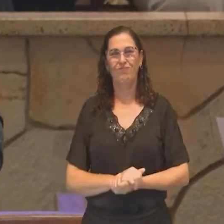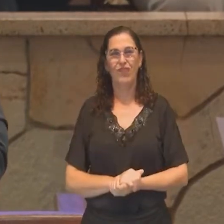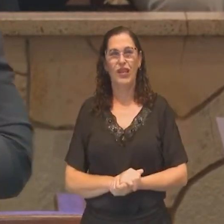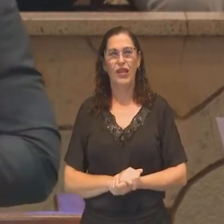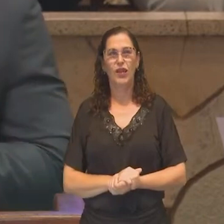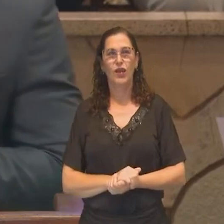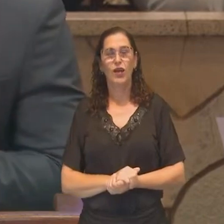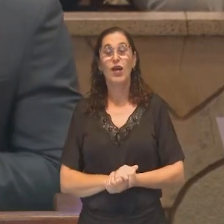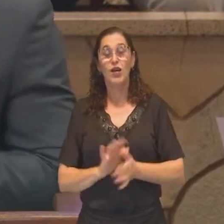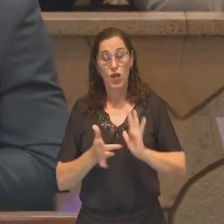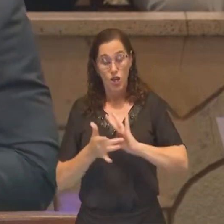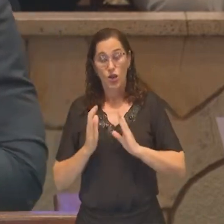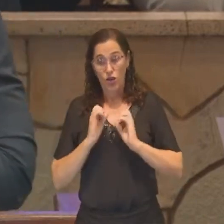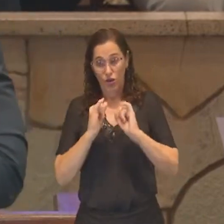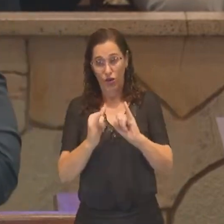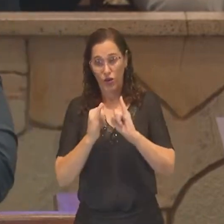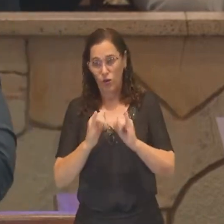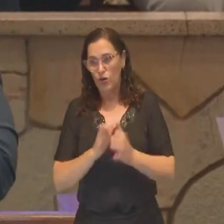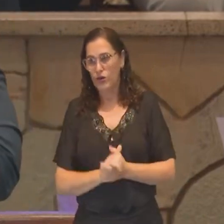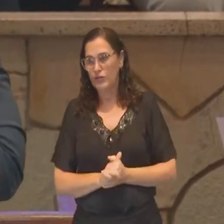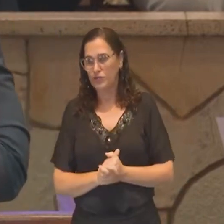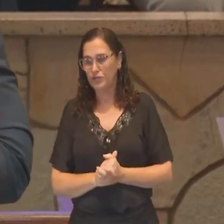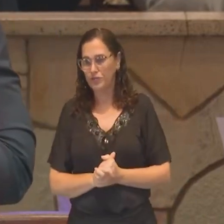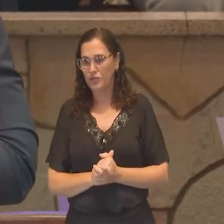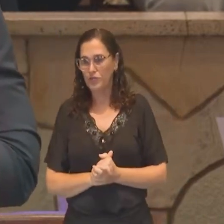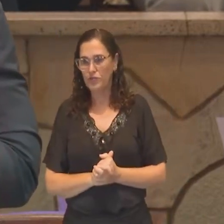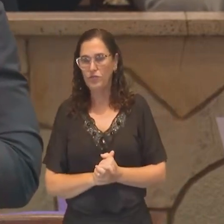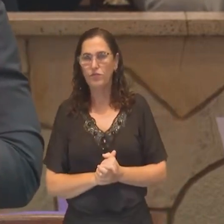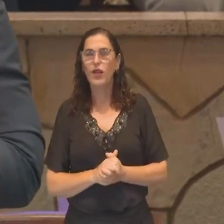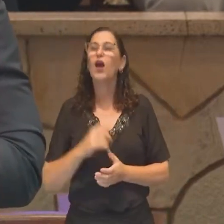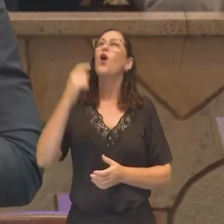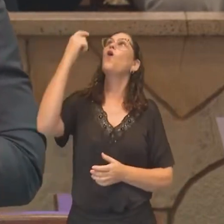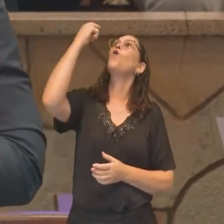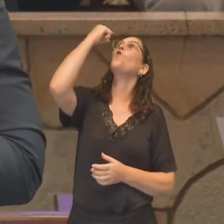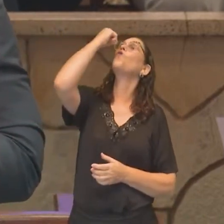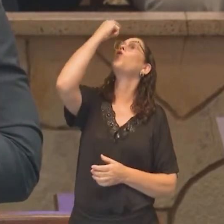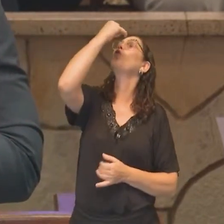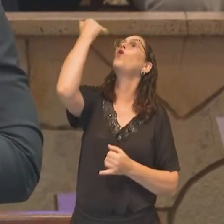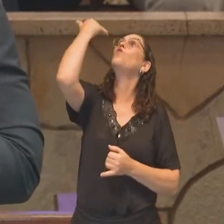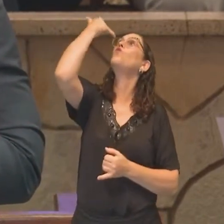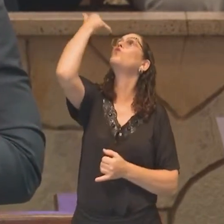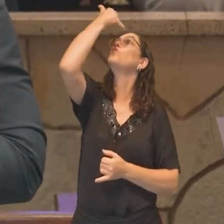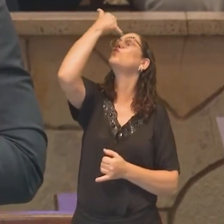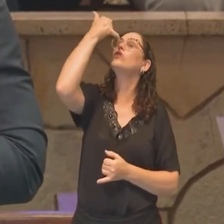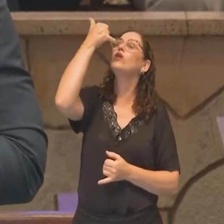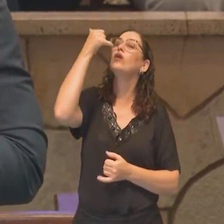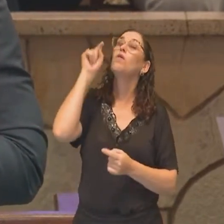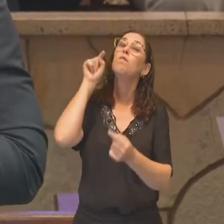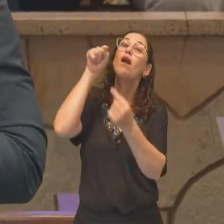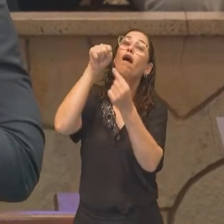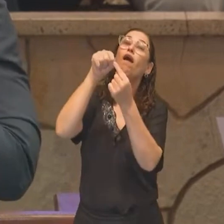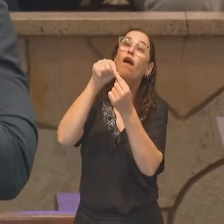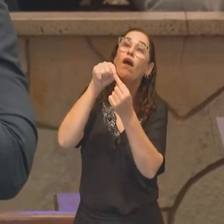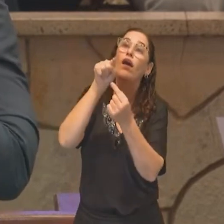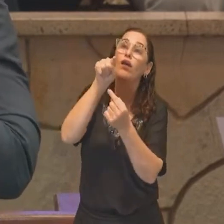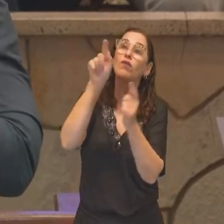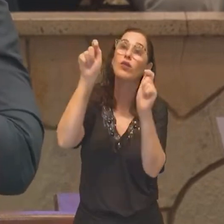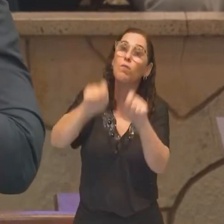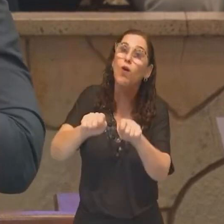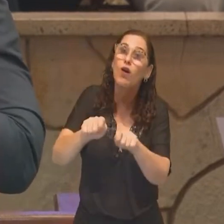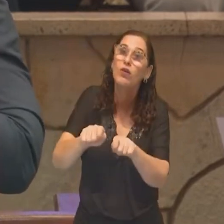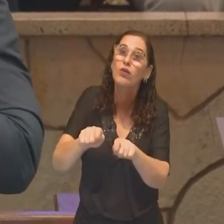Não é assim que ele diz aí, quando nós vemos, olha, e colírio para ungir os olhos, a fim de que você